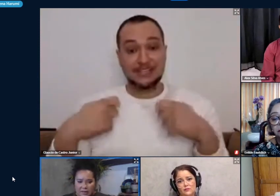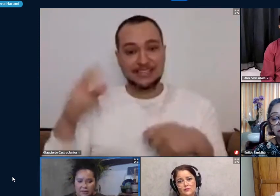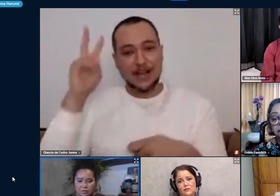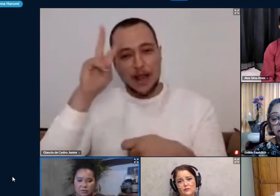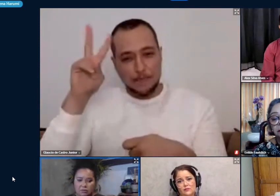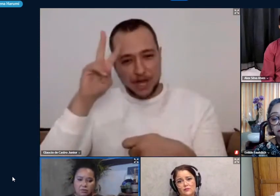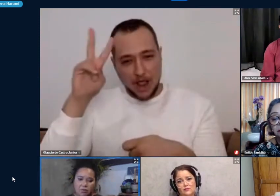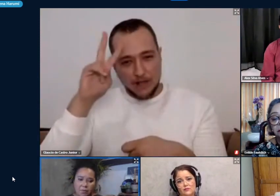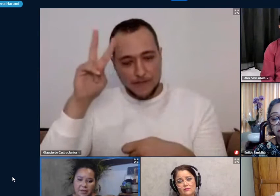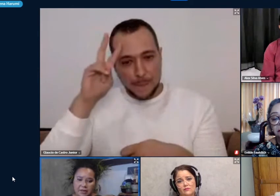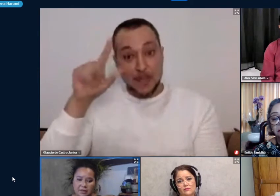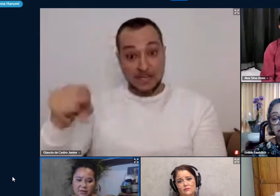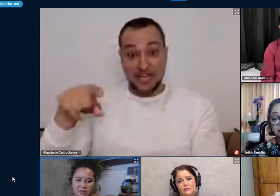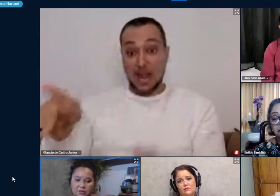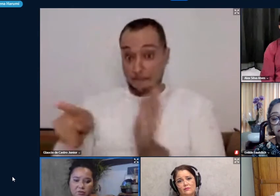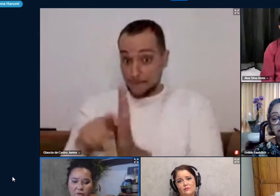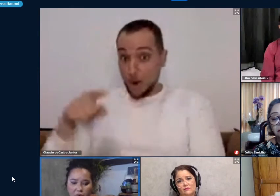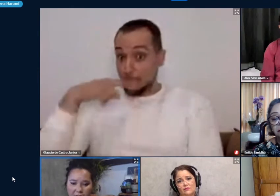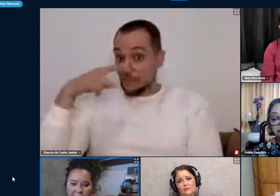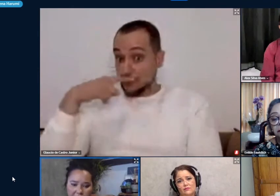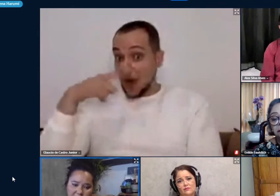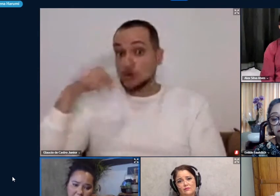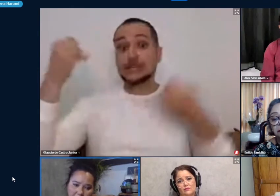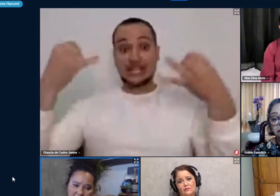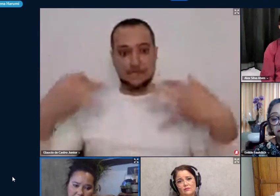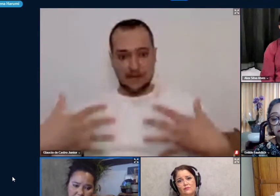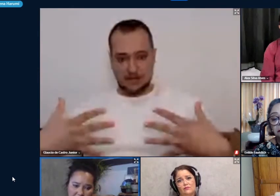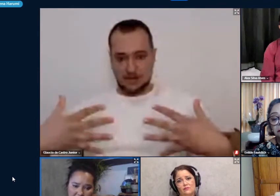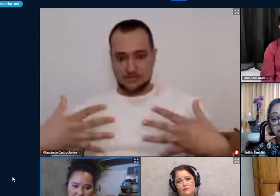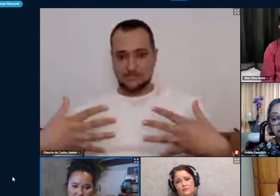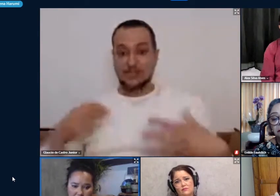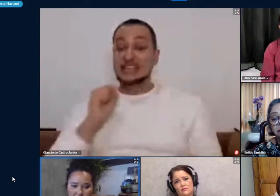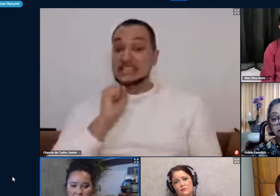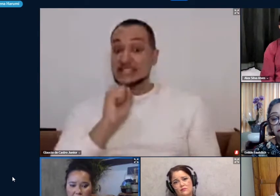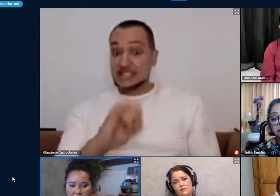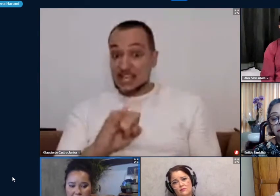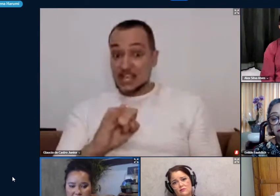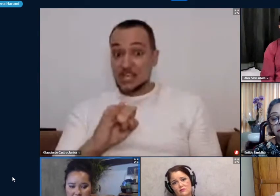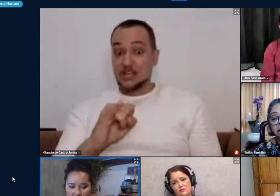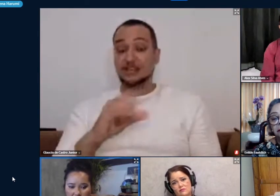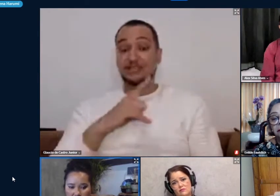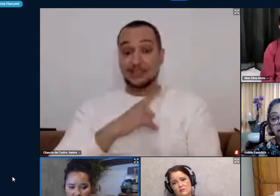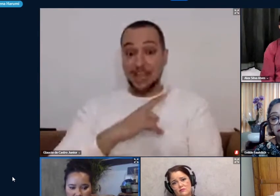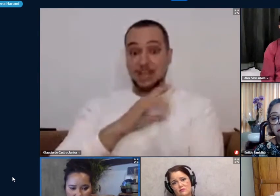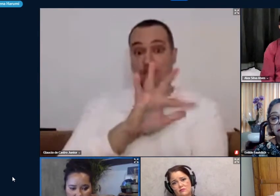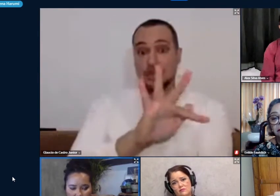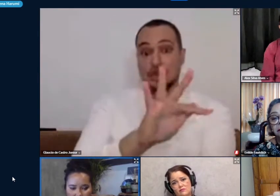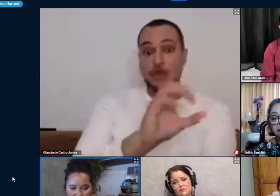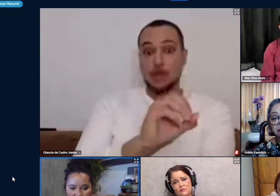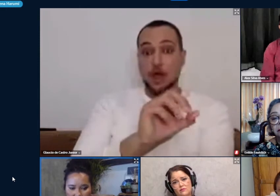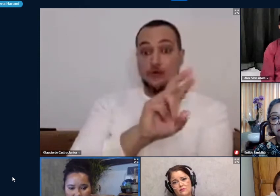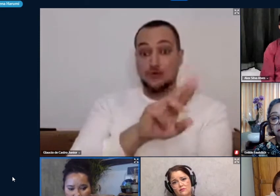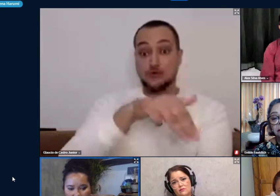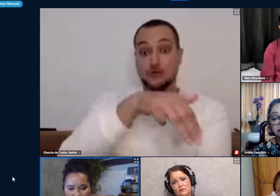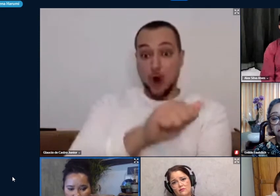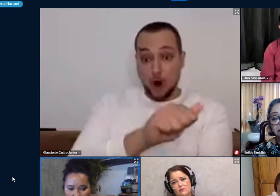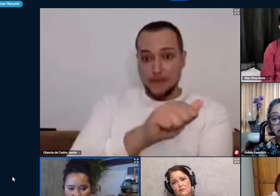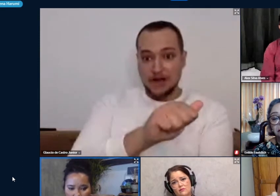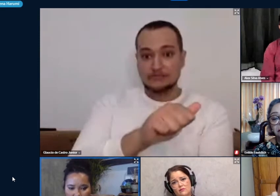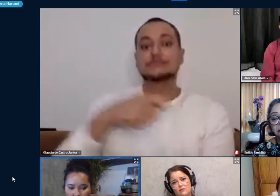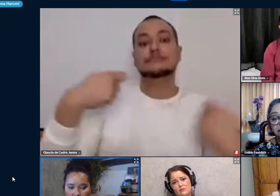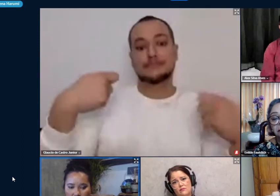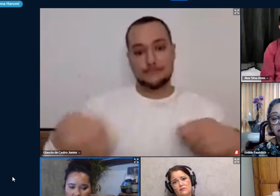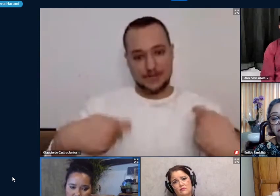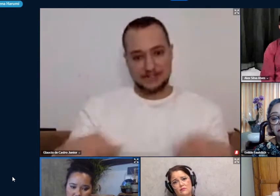mão, ela não combina tanto com as propostas de criação. Mas talvez você pode trazer uma